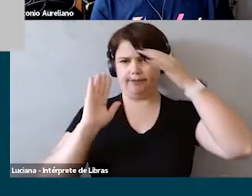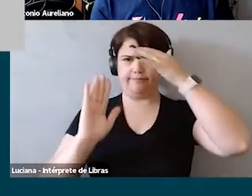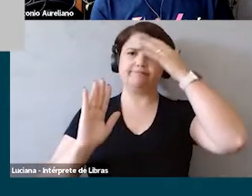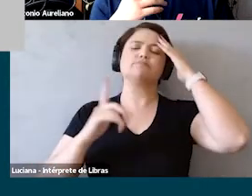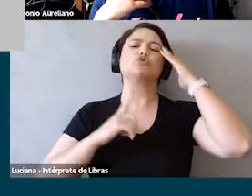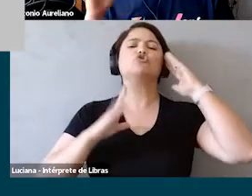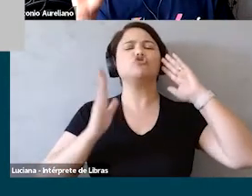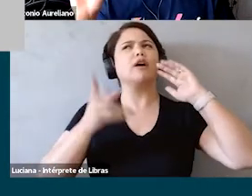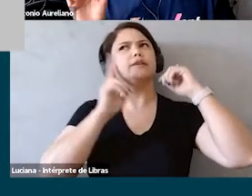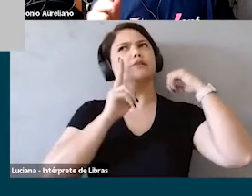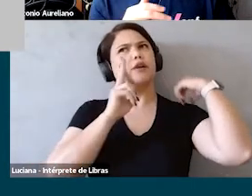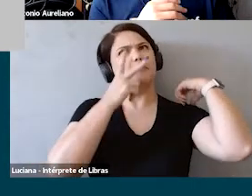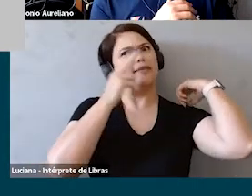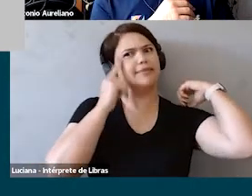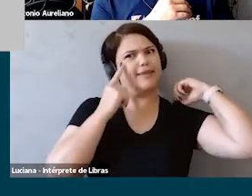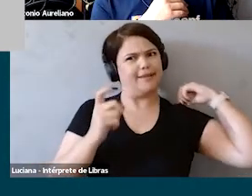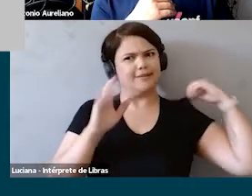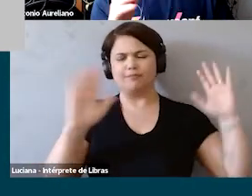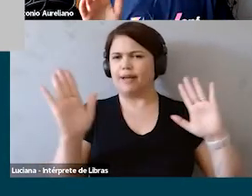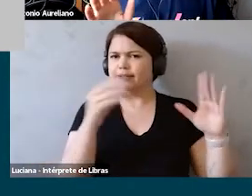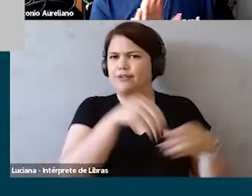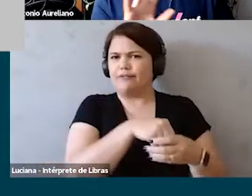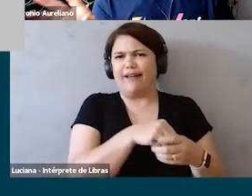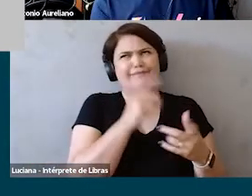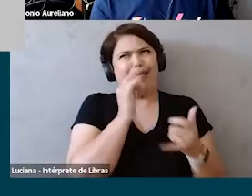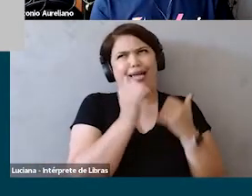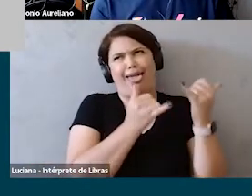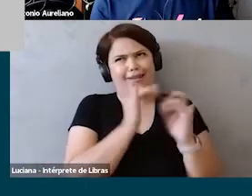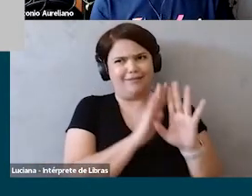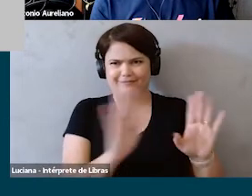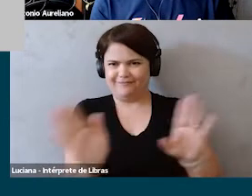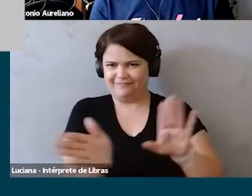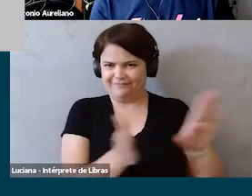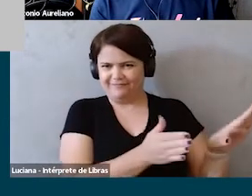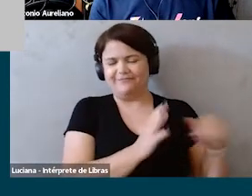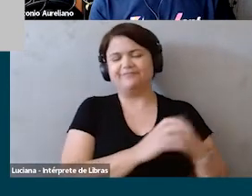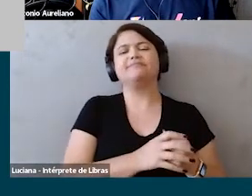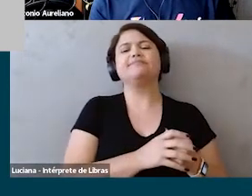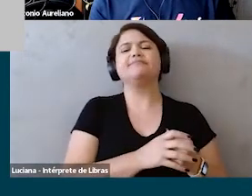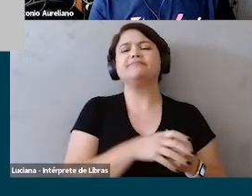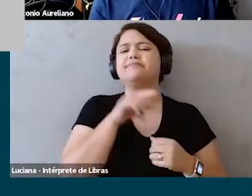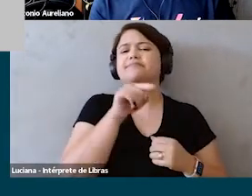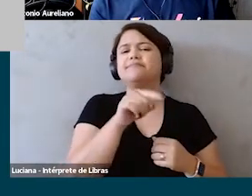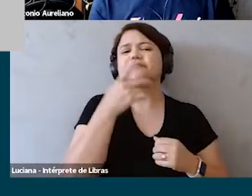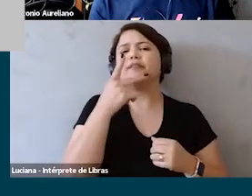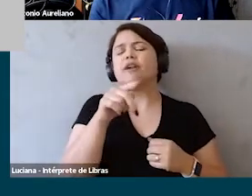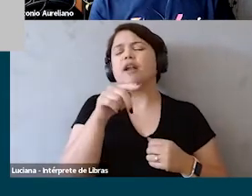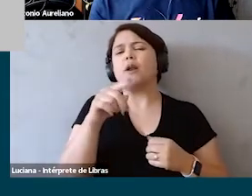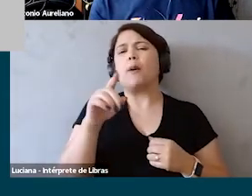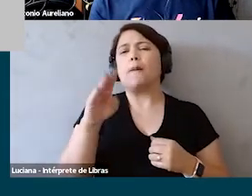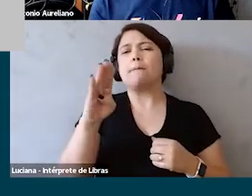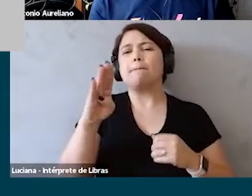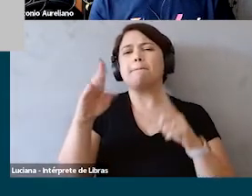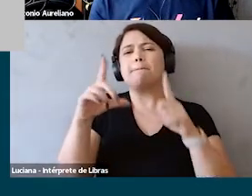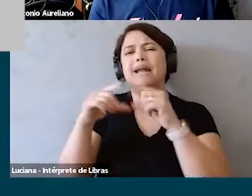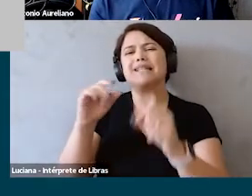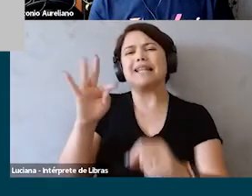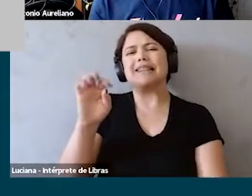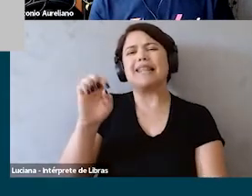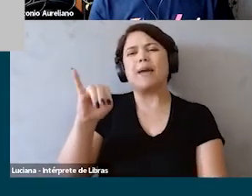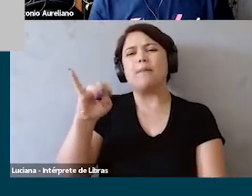Teimosa, que por si só já tem uma história interessantíssima, mas não vamos charazardear aqui. E aí, Brasília Teimosa, ela é um